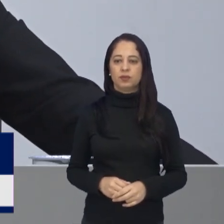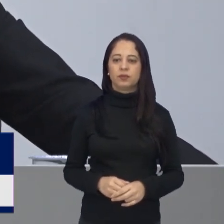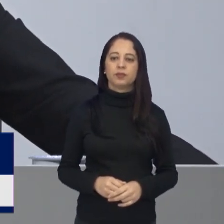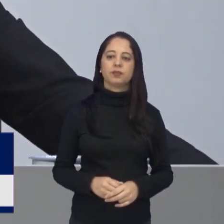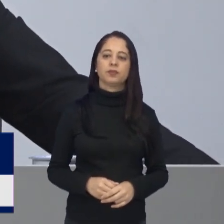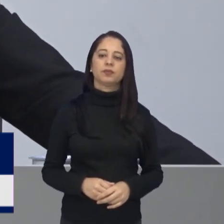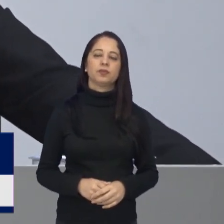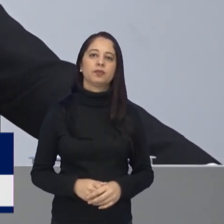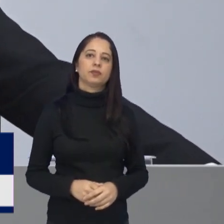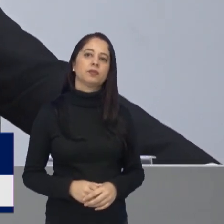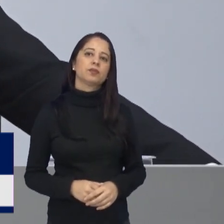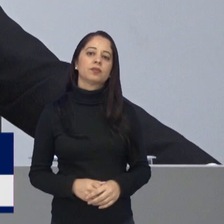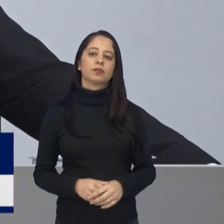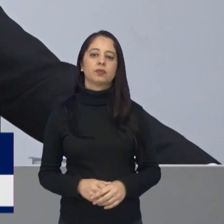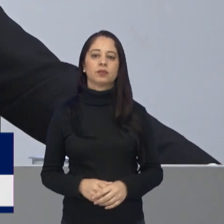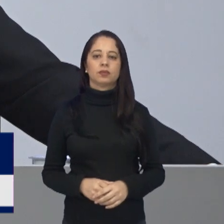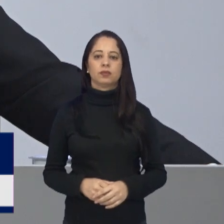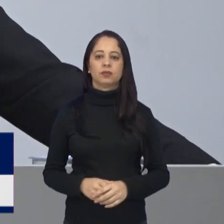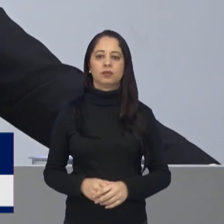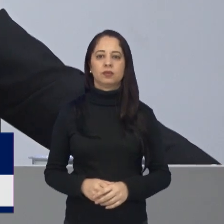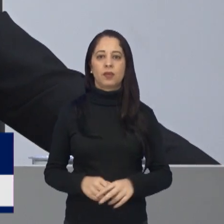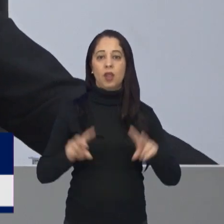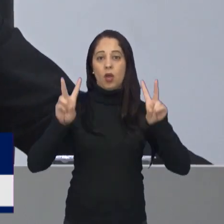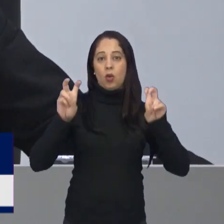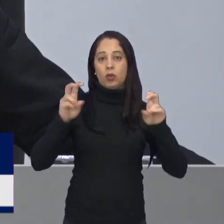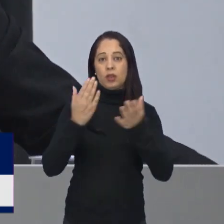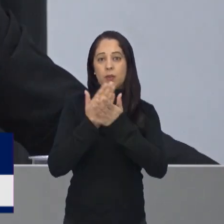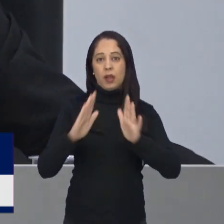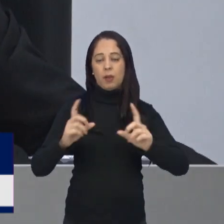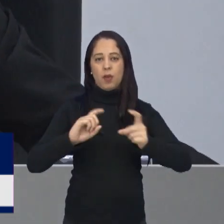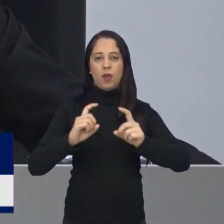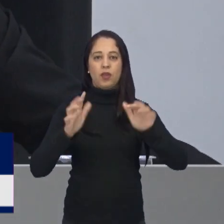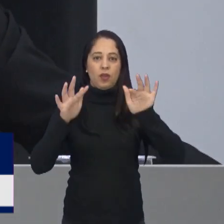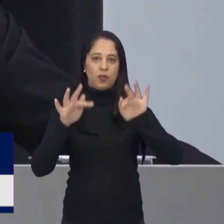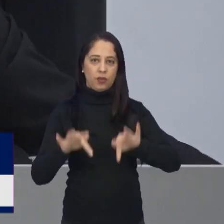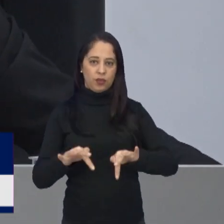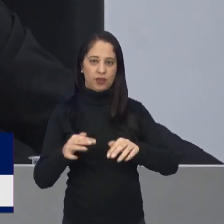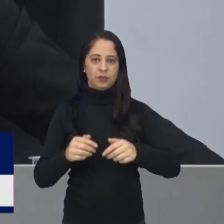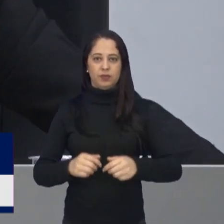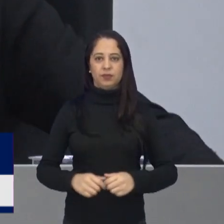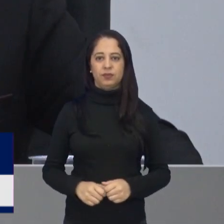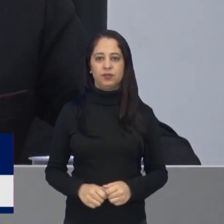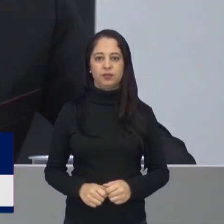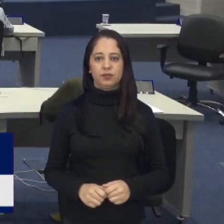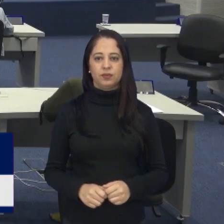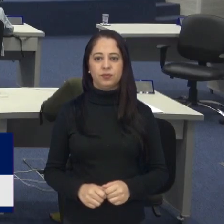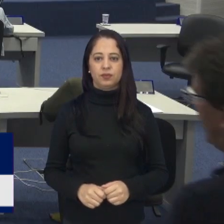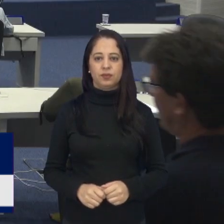Nada mais havendo a tratar, está encerrada a presente sessão.